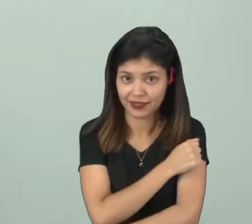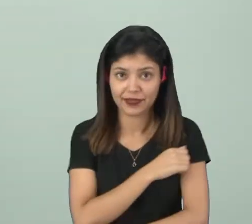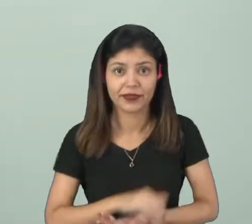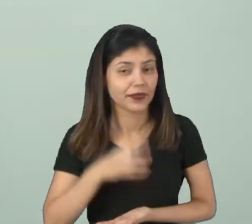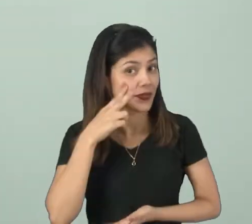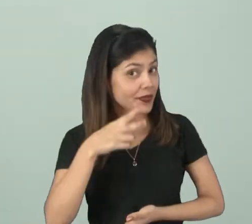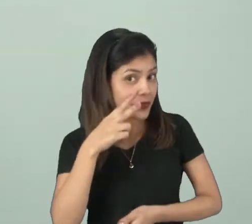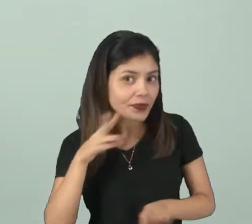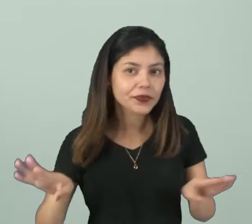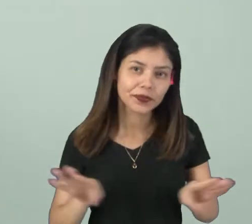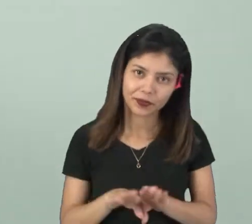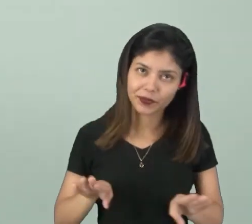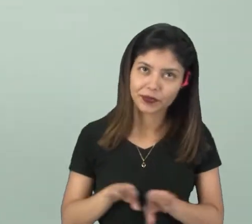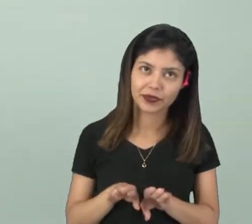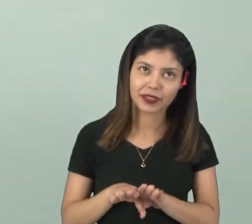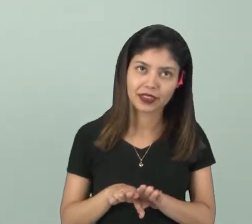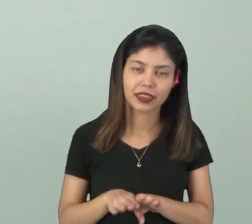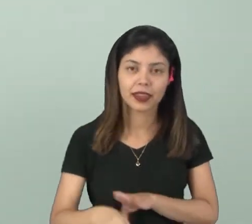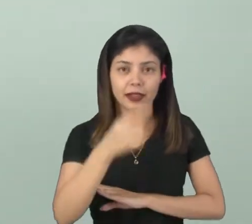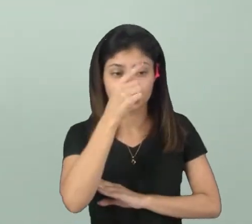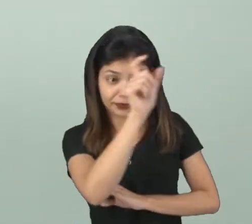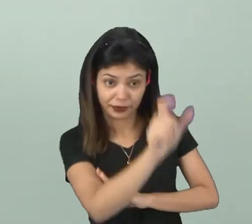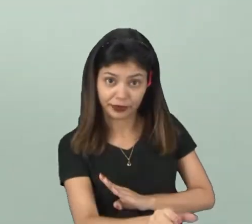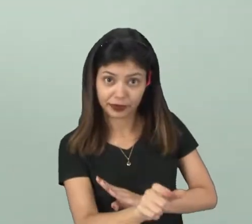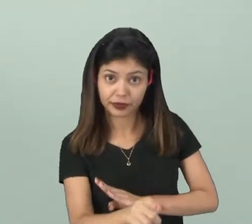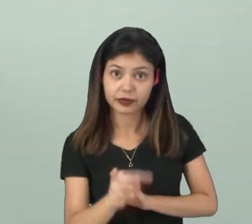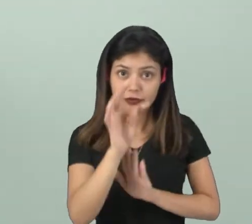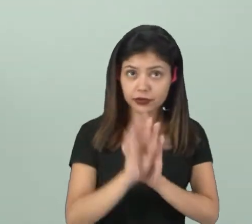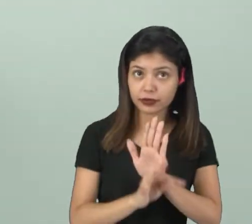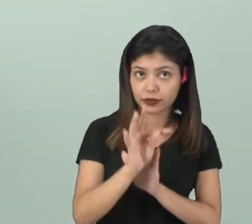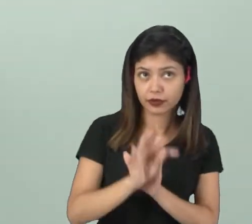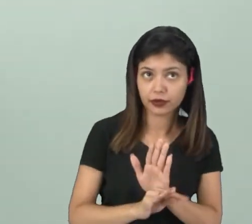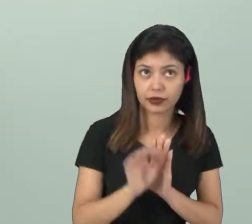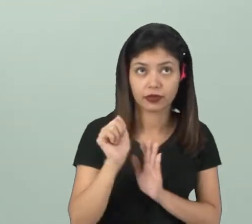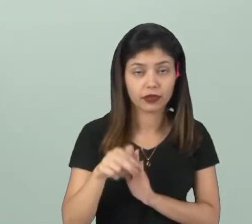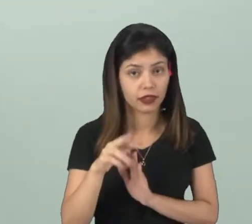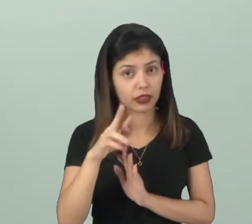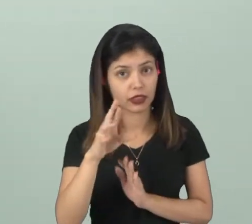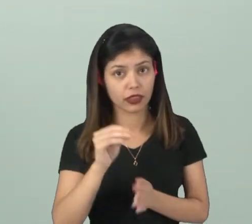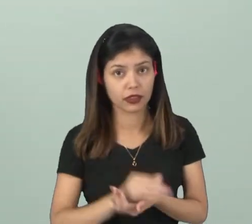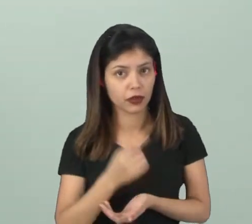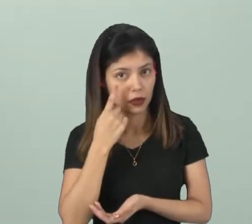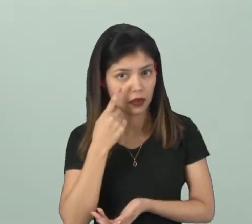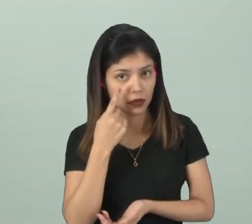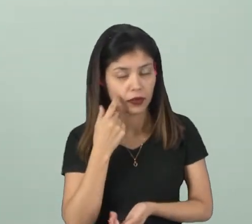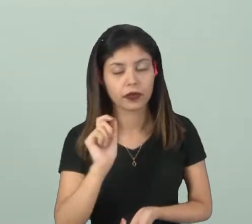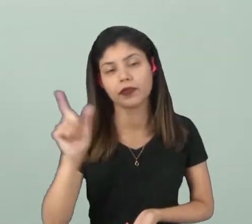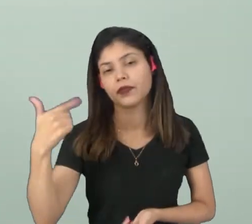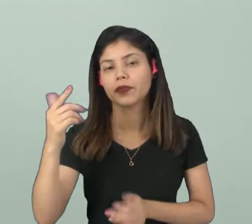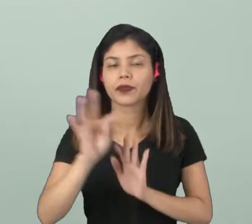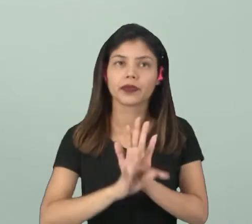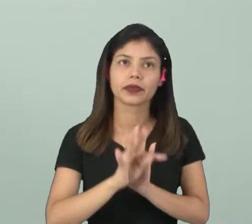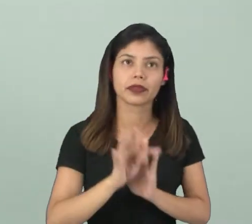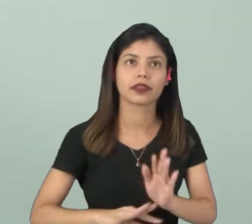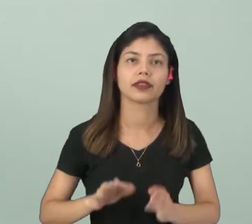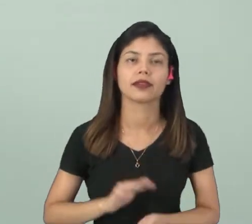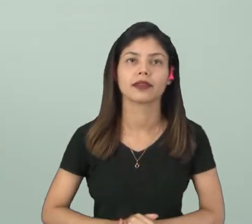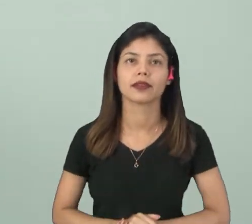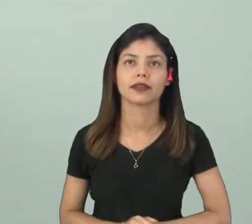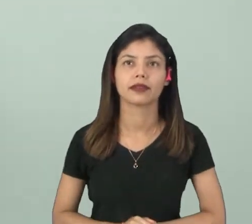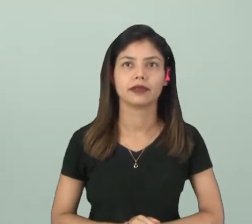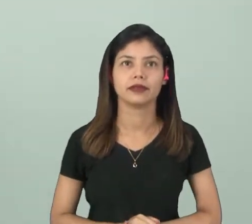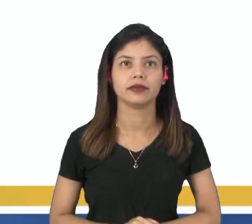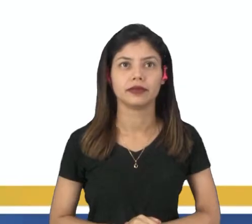que o Joãozinho, ele é figura recorrente nos textos de anedotas. Observe mais um texto com a figura de Joãozinho. Olha